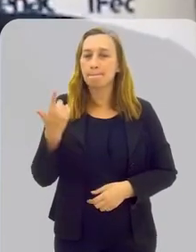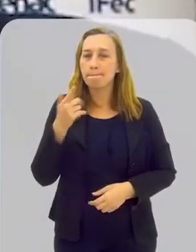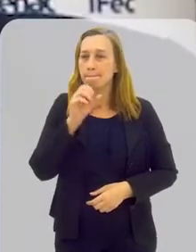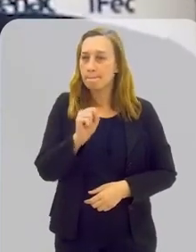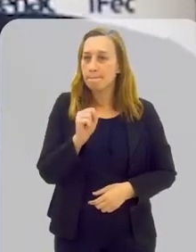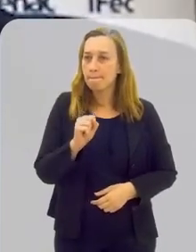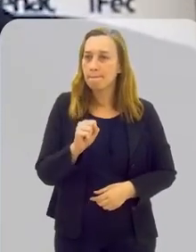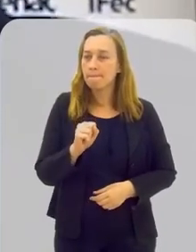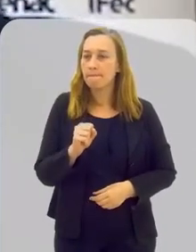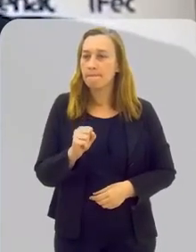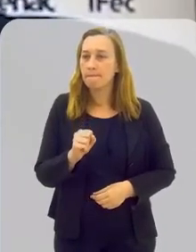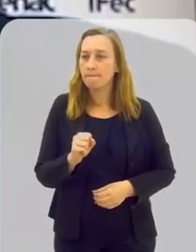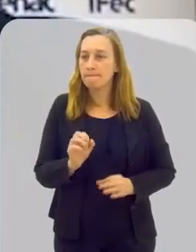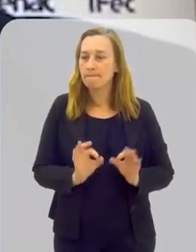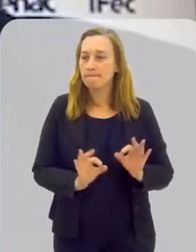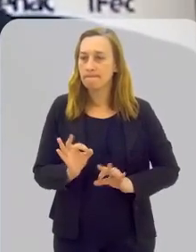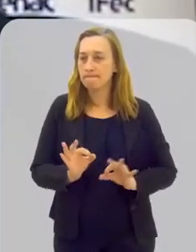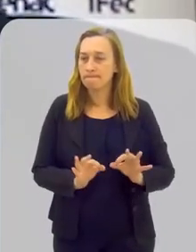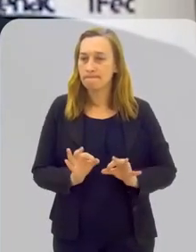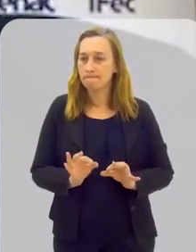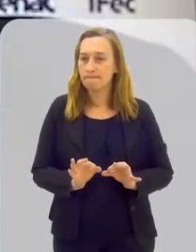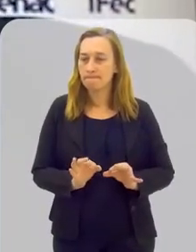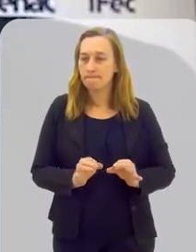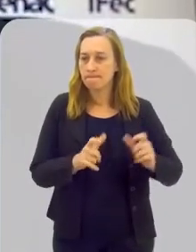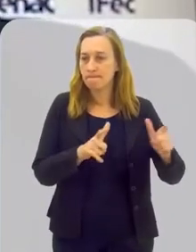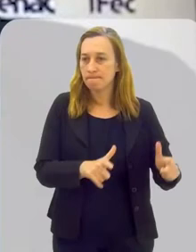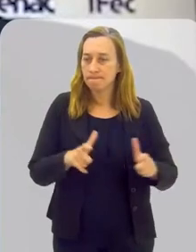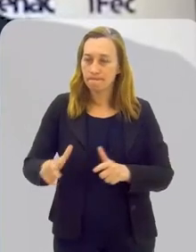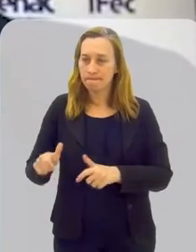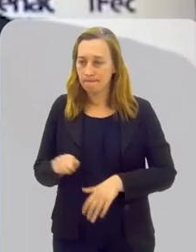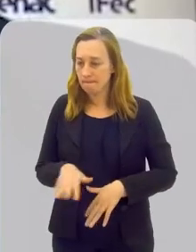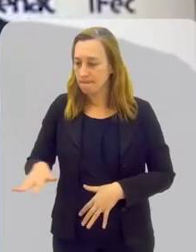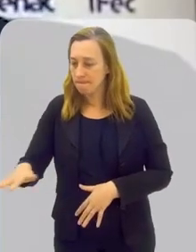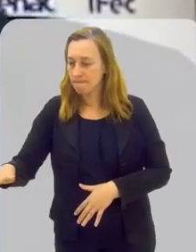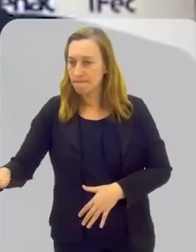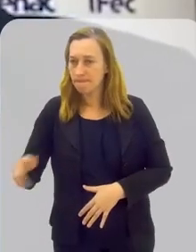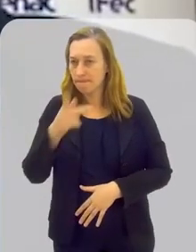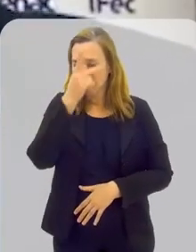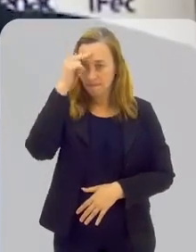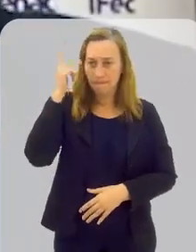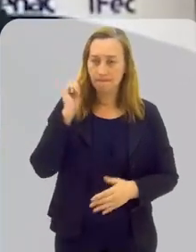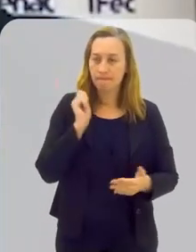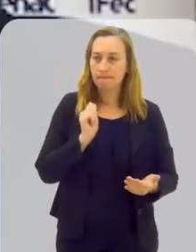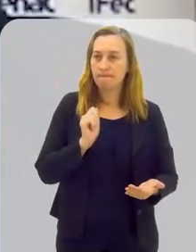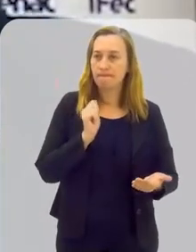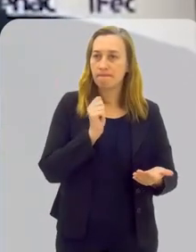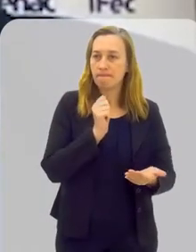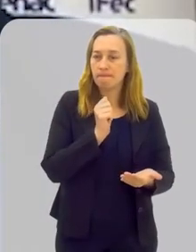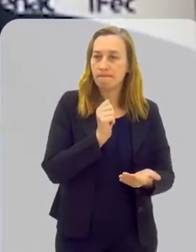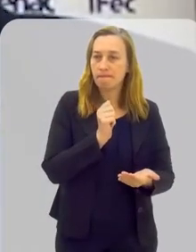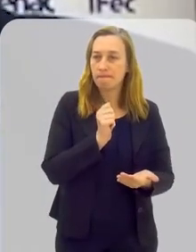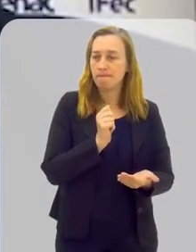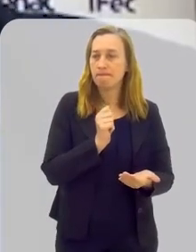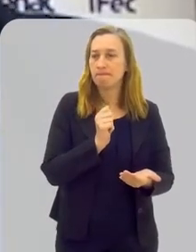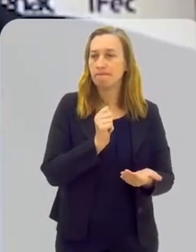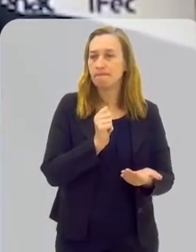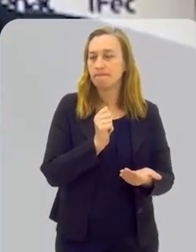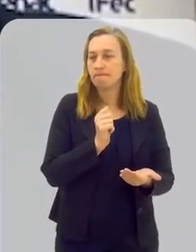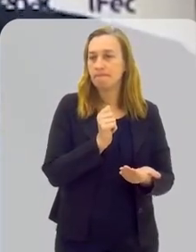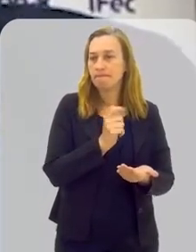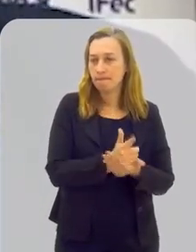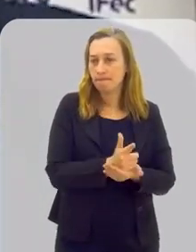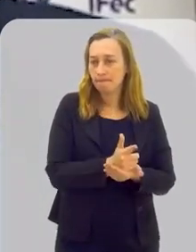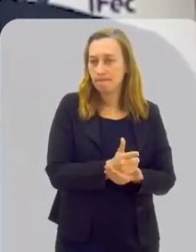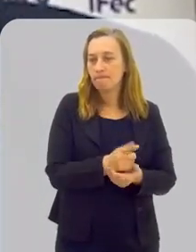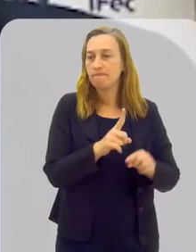então ela pode ficar a gente quer que a gente consiga entregar ela principalmente nas comunidade onde o